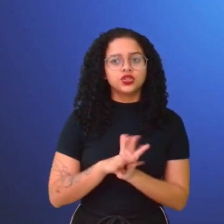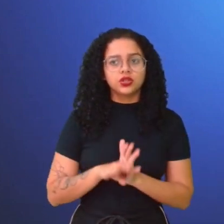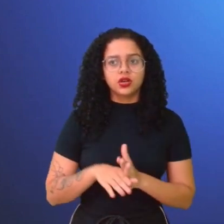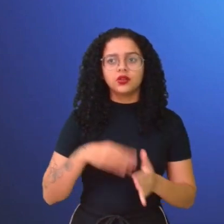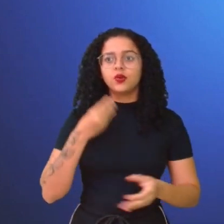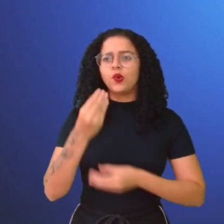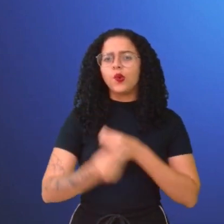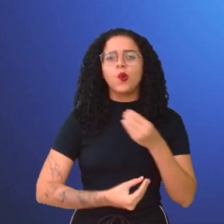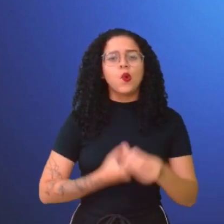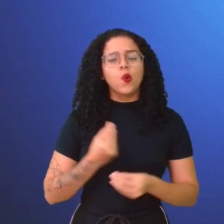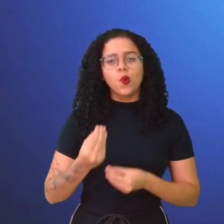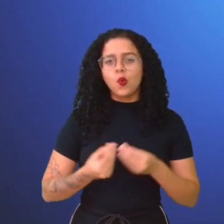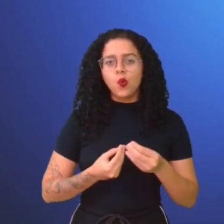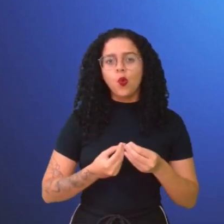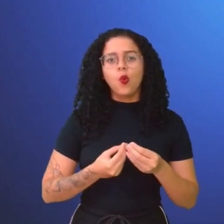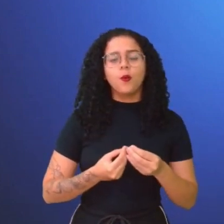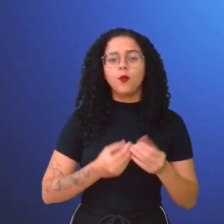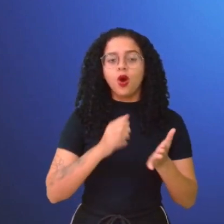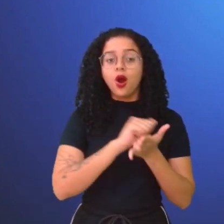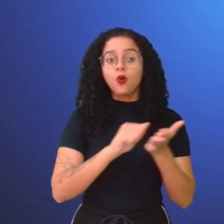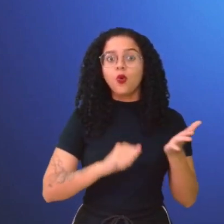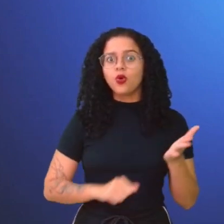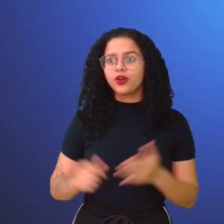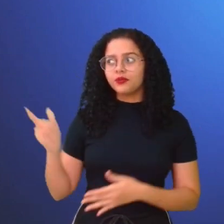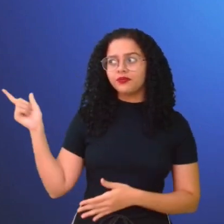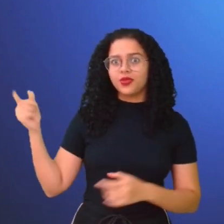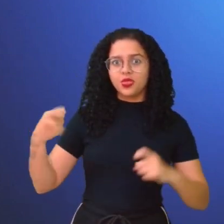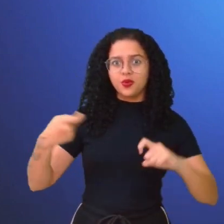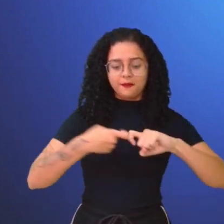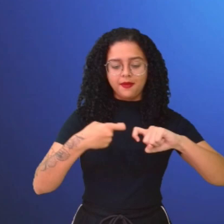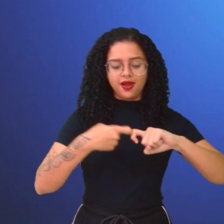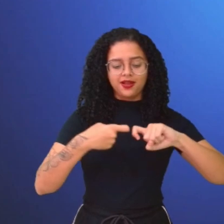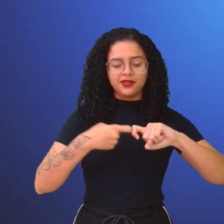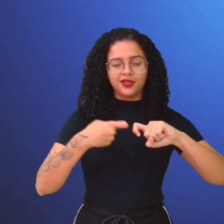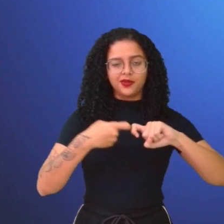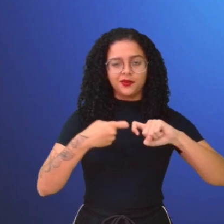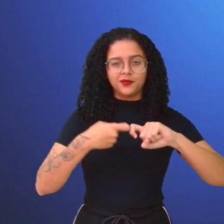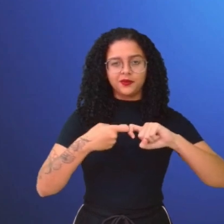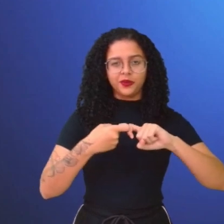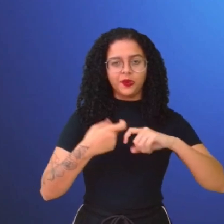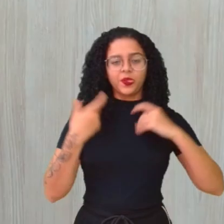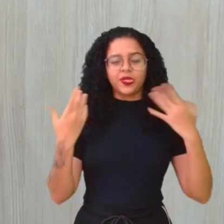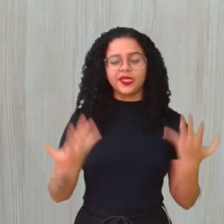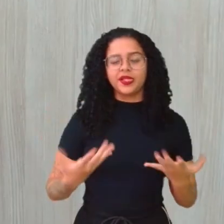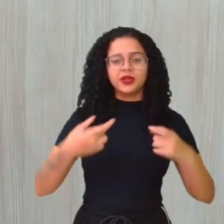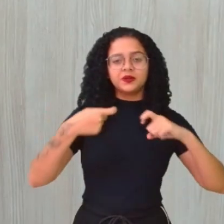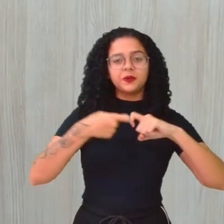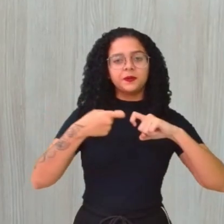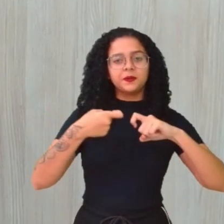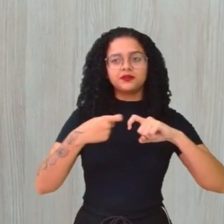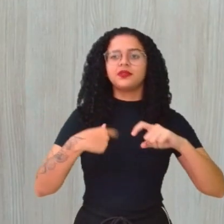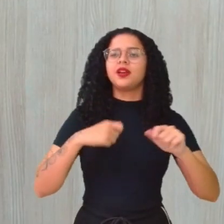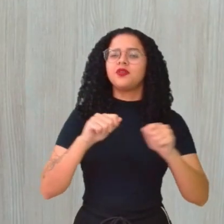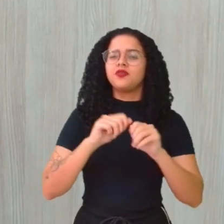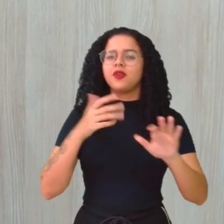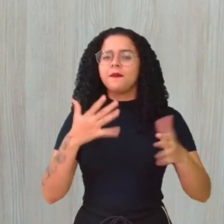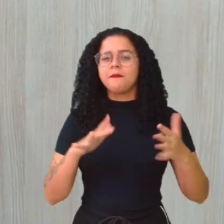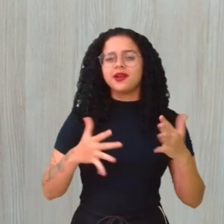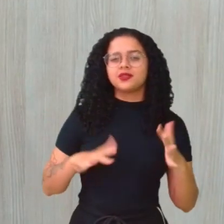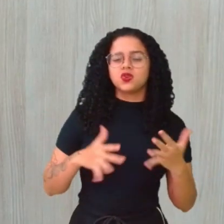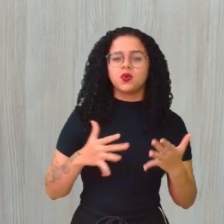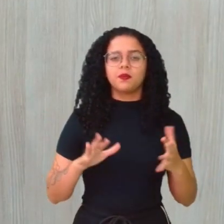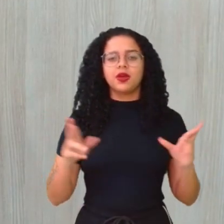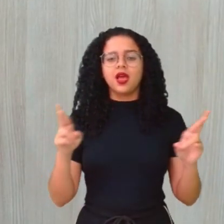como é que seria esse algoritmo lá no Python, tá certo? Então, lá no Python, eu fiz mais ou menos a